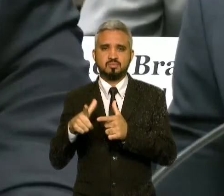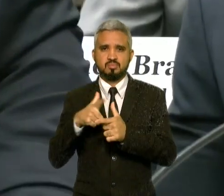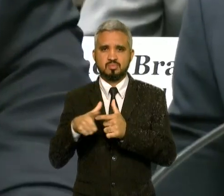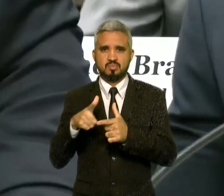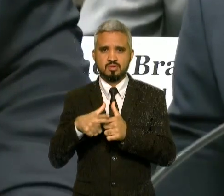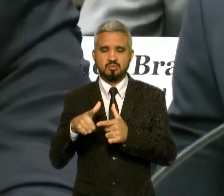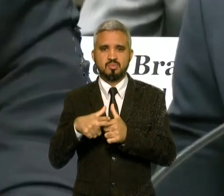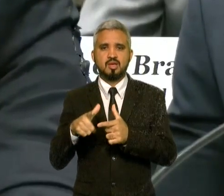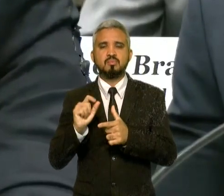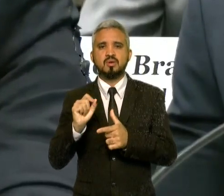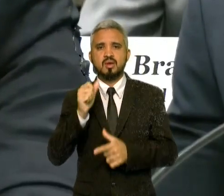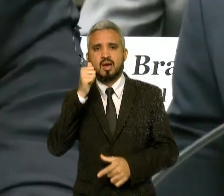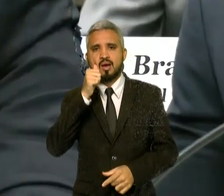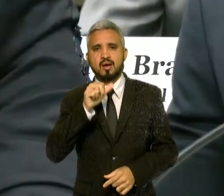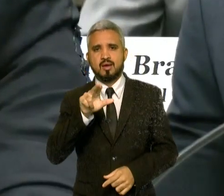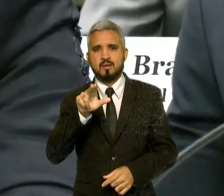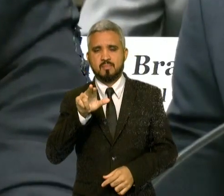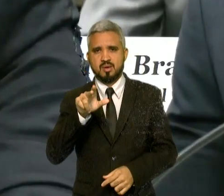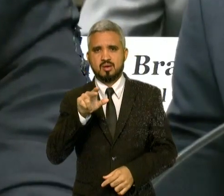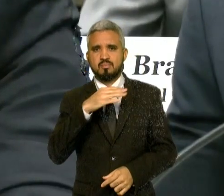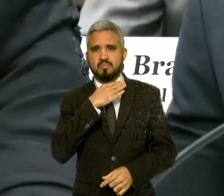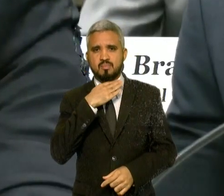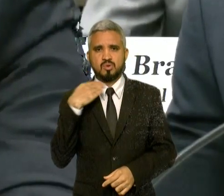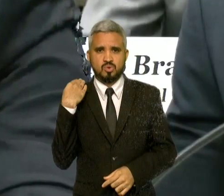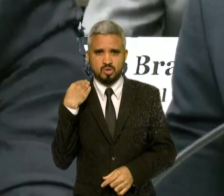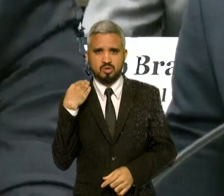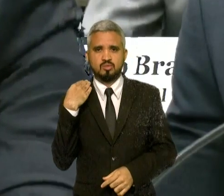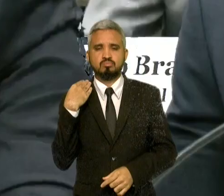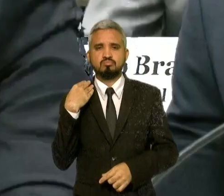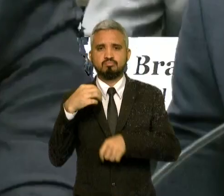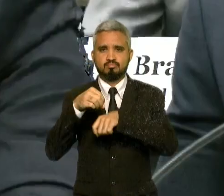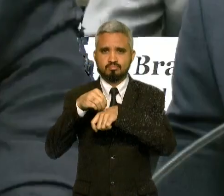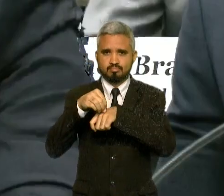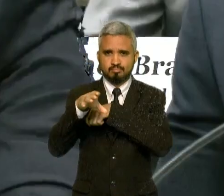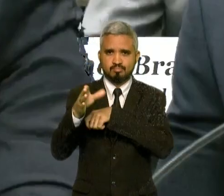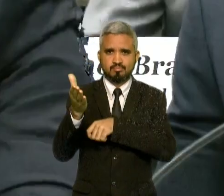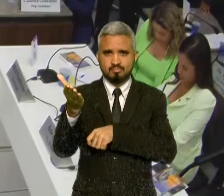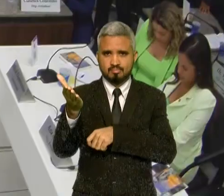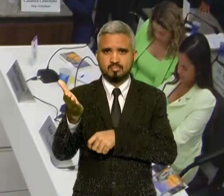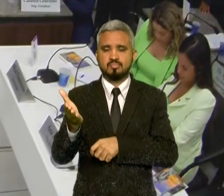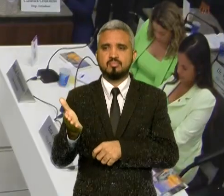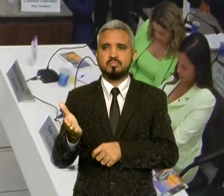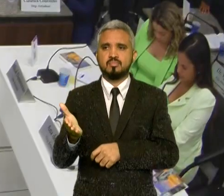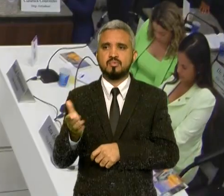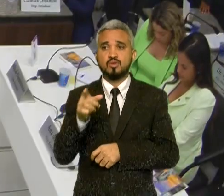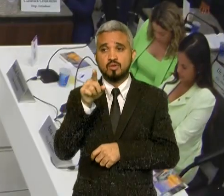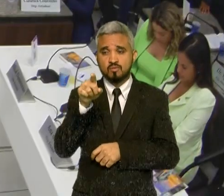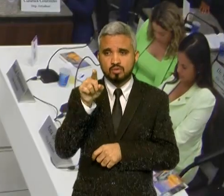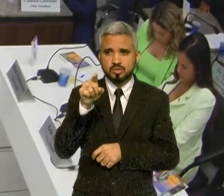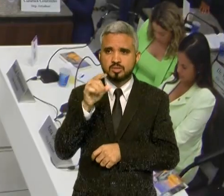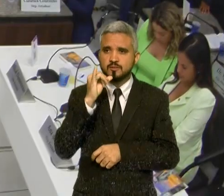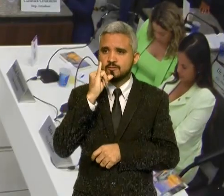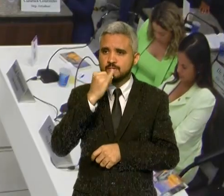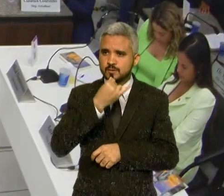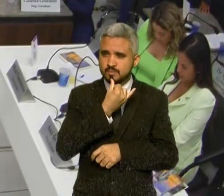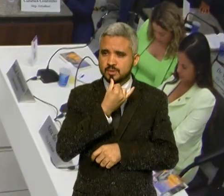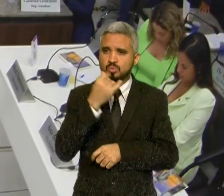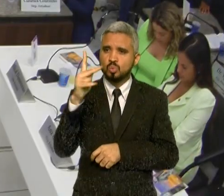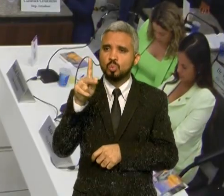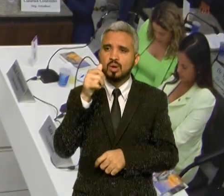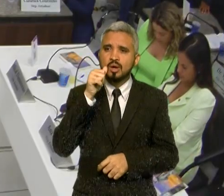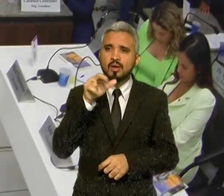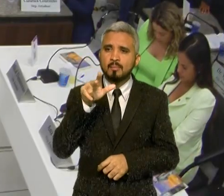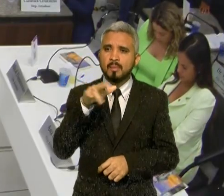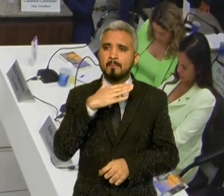irmã, e eu faço esse registro aqui. Meu irmão, saiba que você infelizmente perdeu uma irmã, não tenho